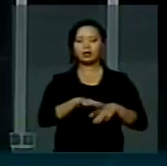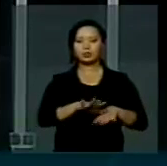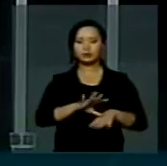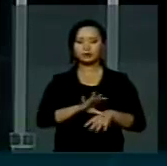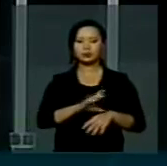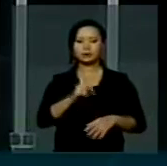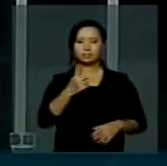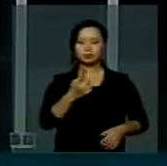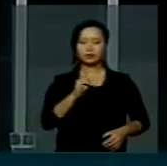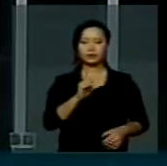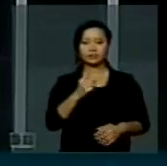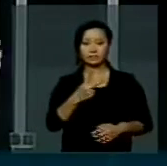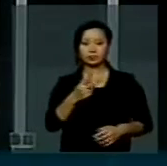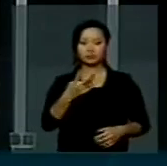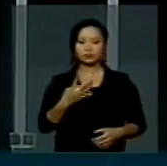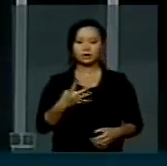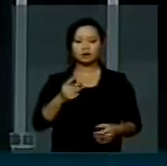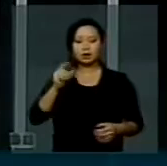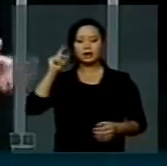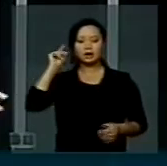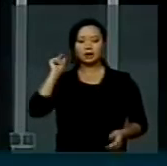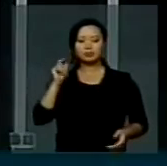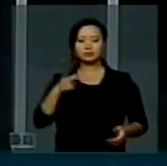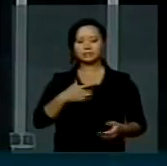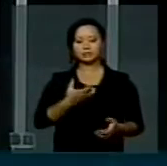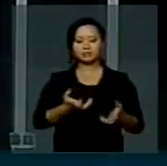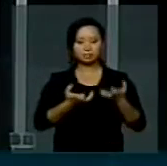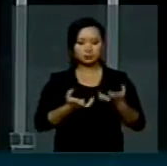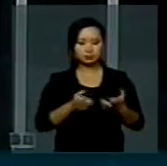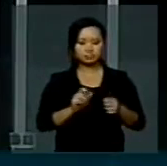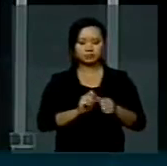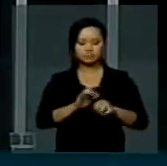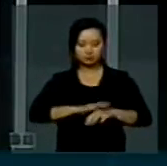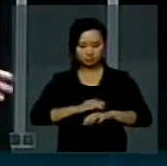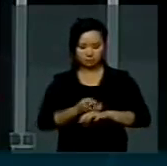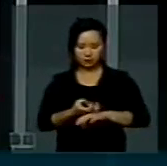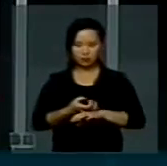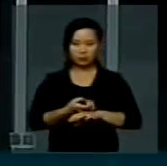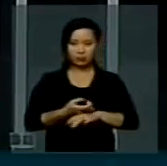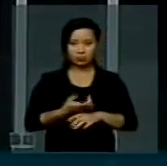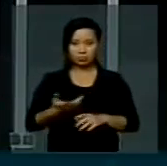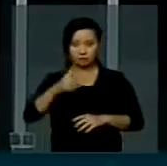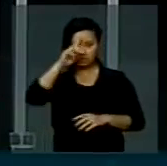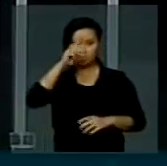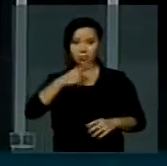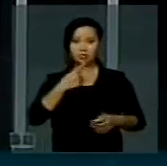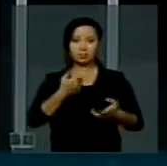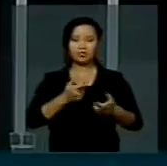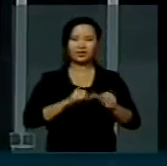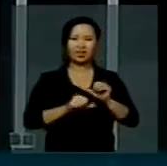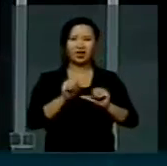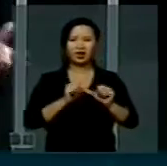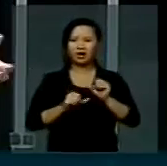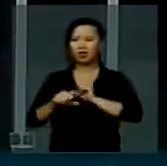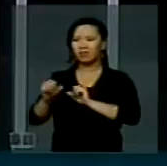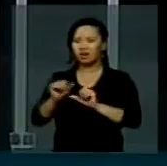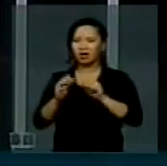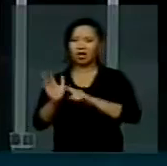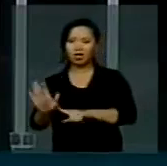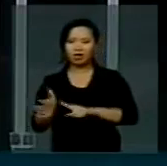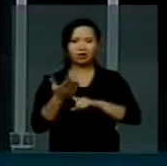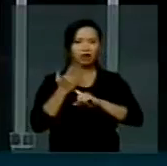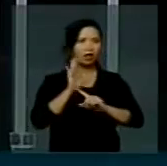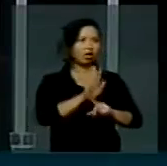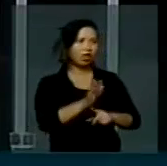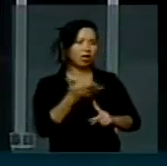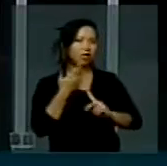autonomia, acabar esse fisiologismo mais barato que existe da troca de favores numa